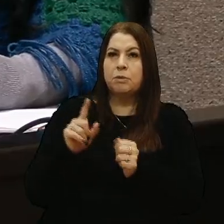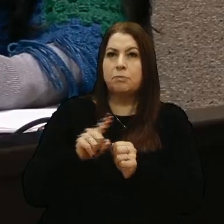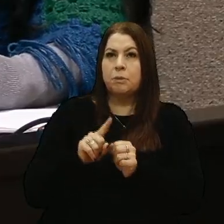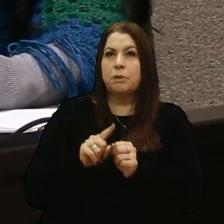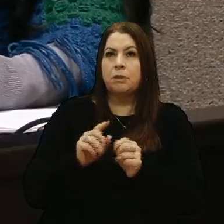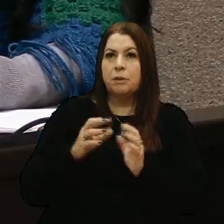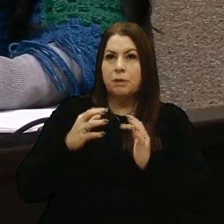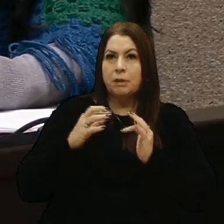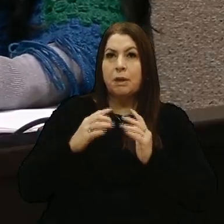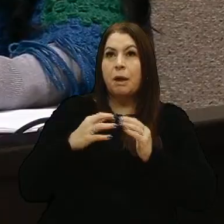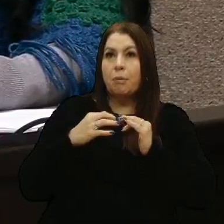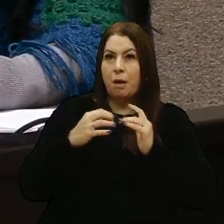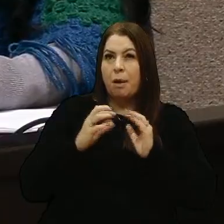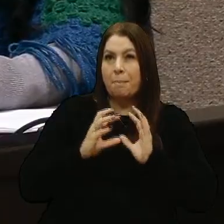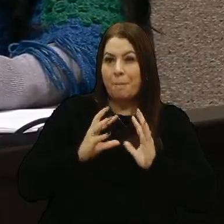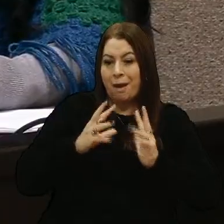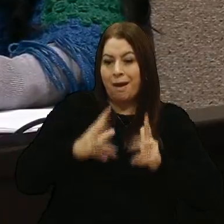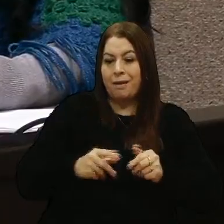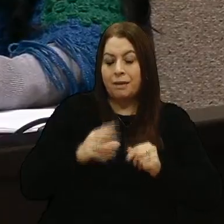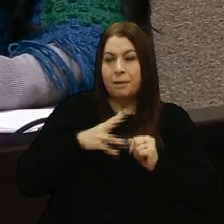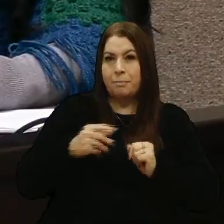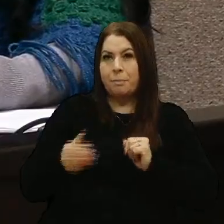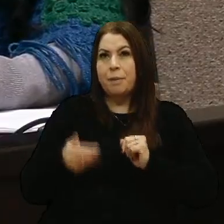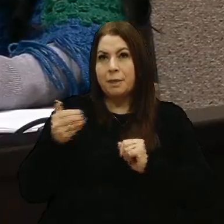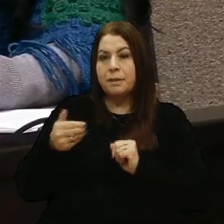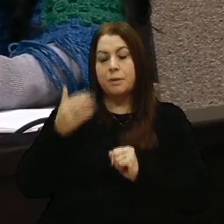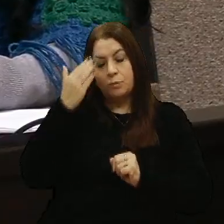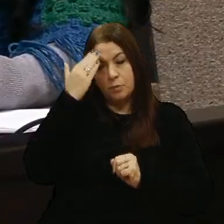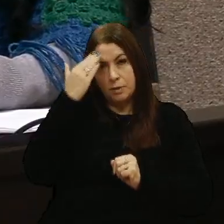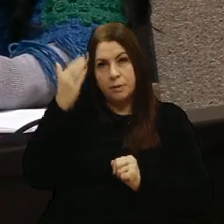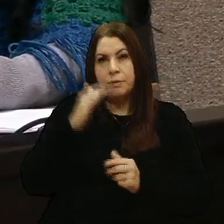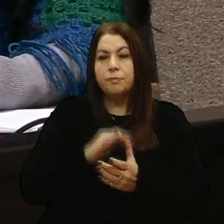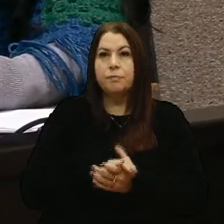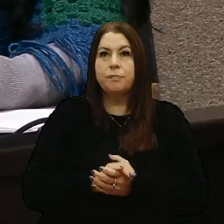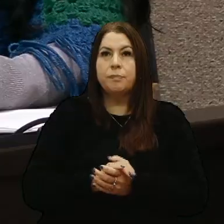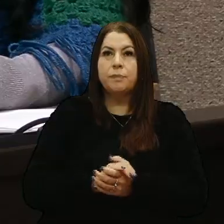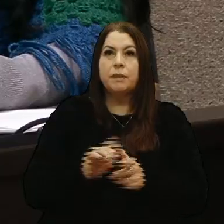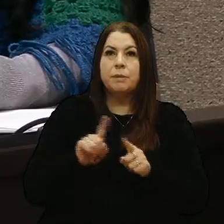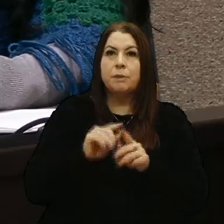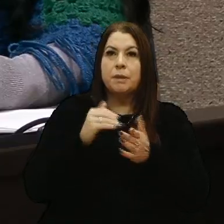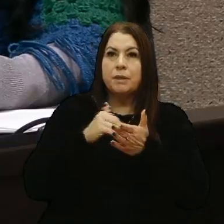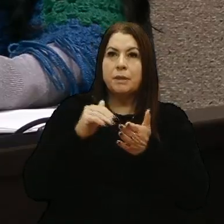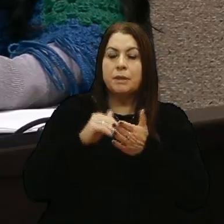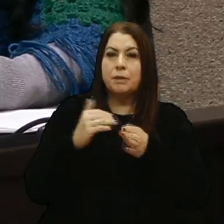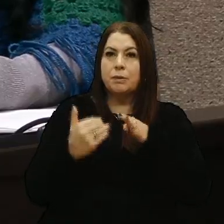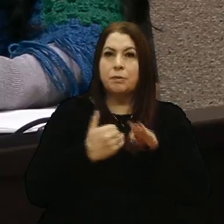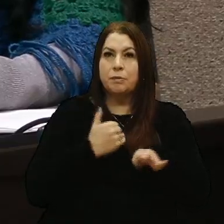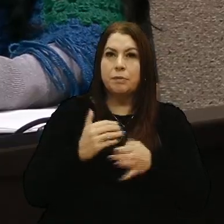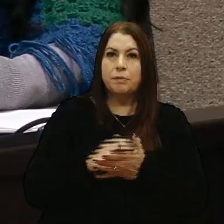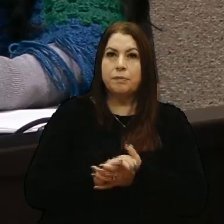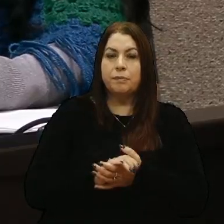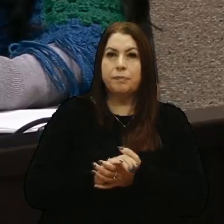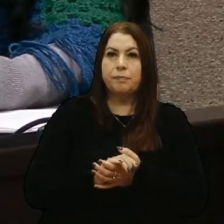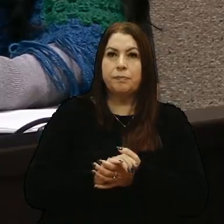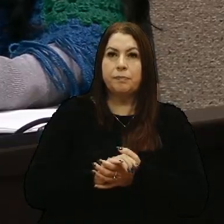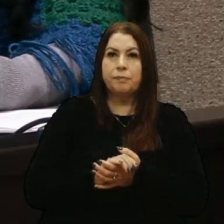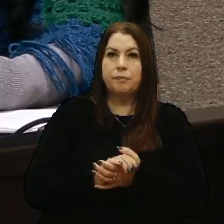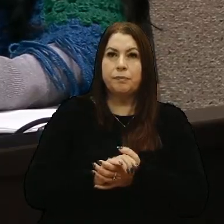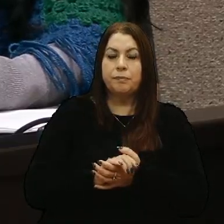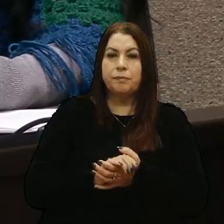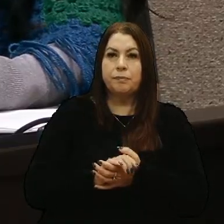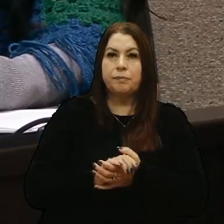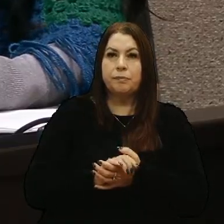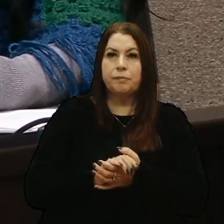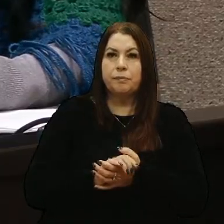com a máquina, fizeram essa limpeza e eu gostaria de agradecer. E também o secretário de Trânsito,